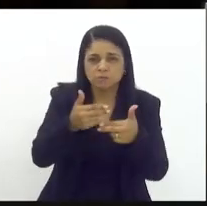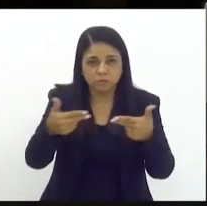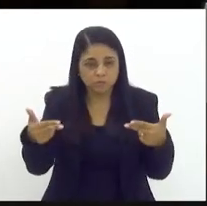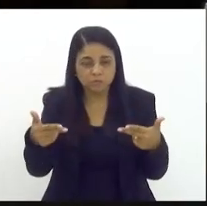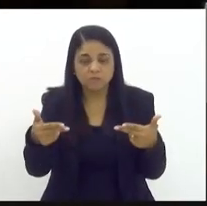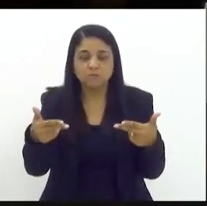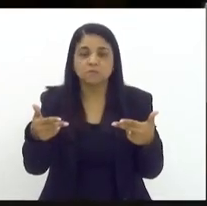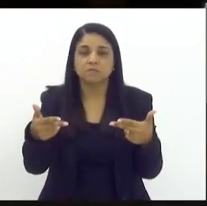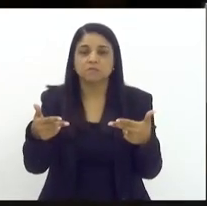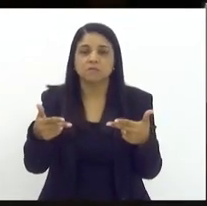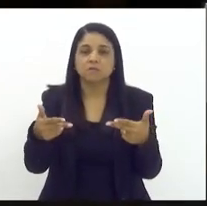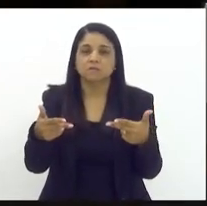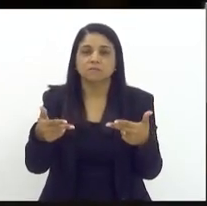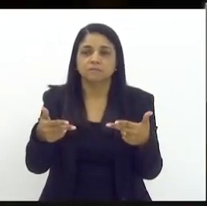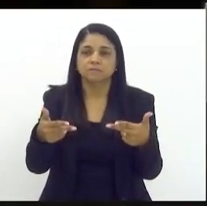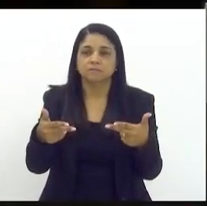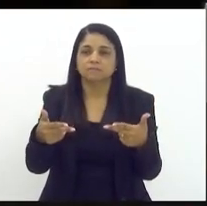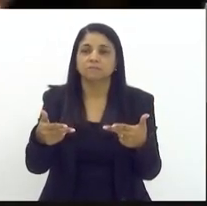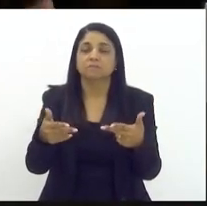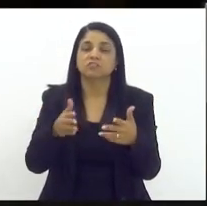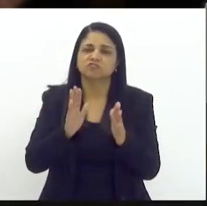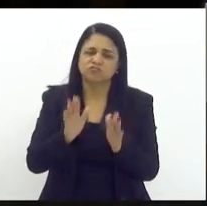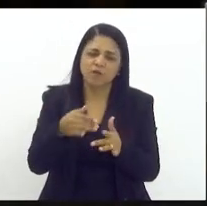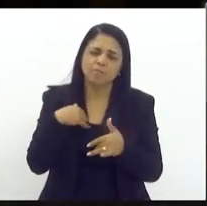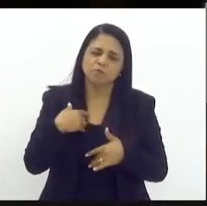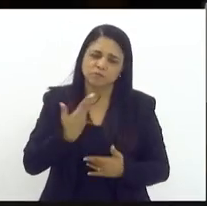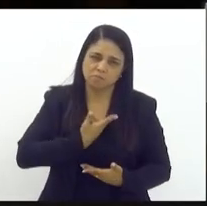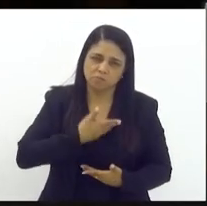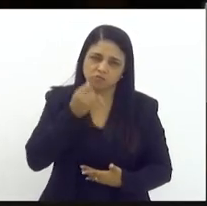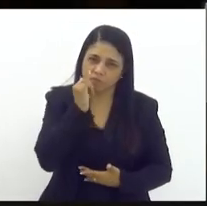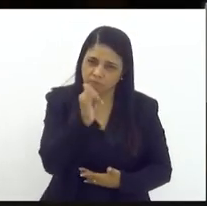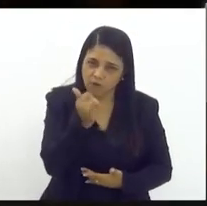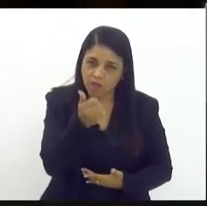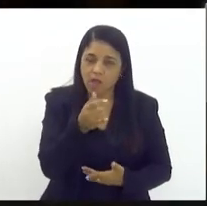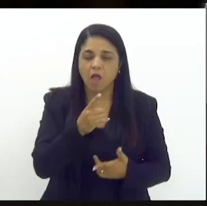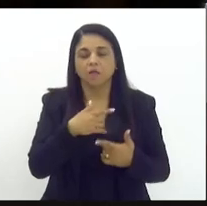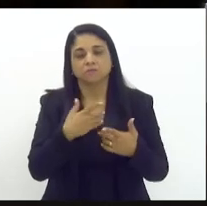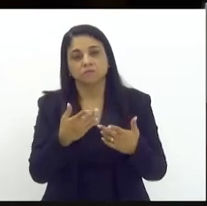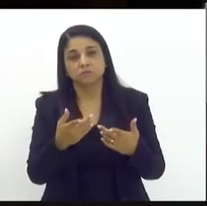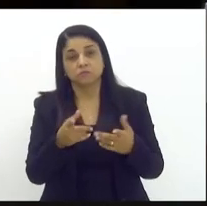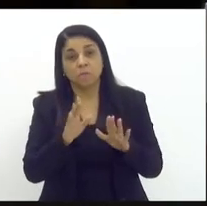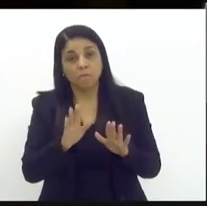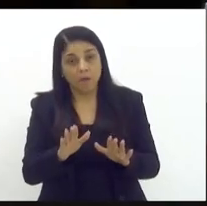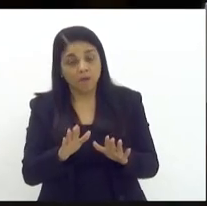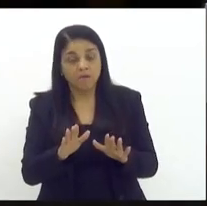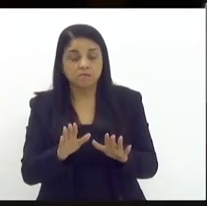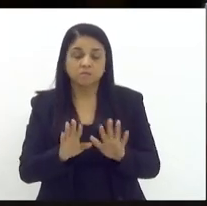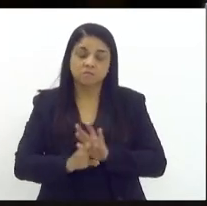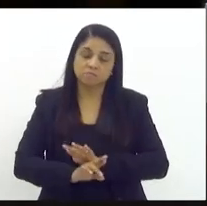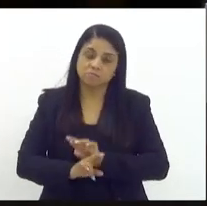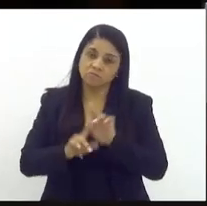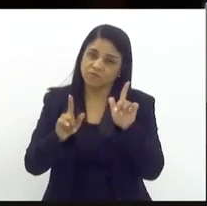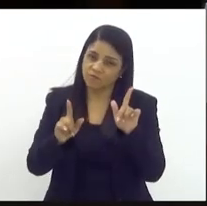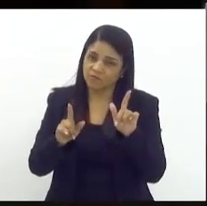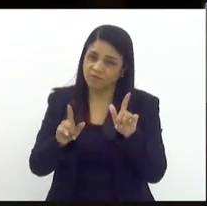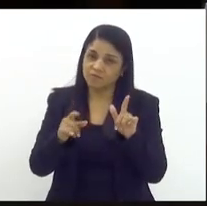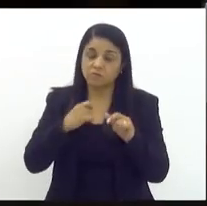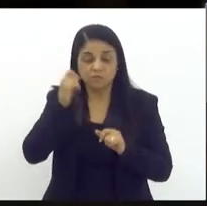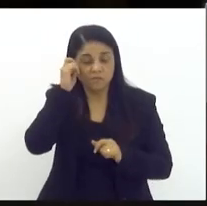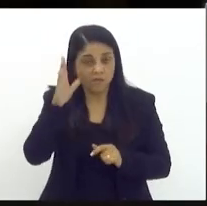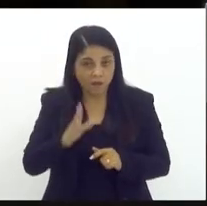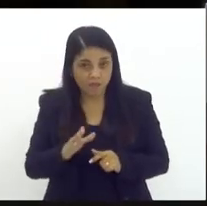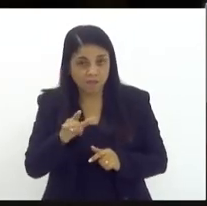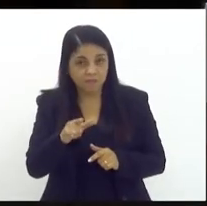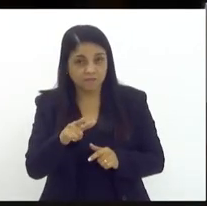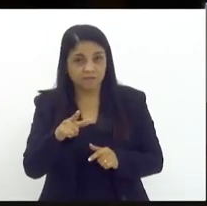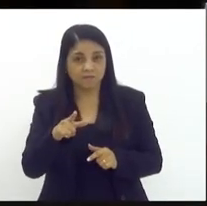que são jabuticabas como meus amigos disseram não tributar lucros de dividentes mas também não é panaceia como bem Alerta os meus colegas